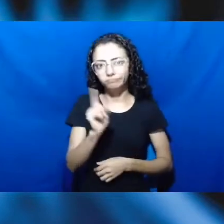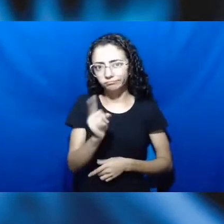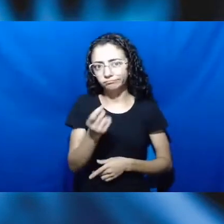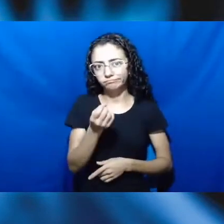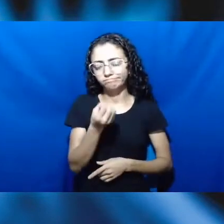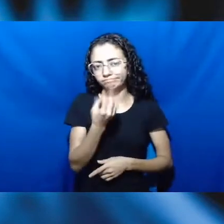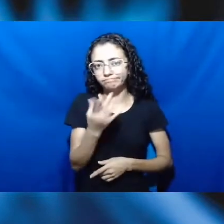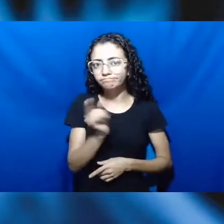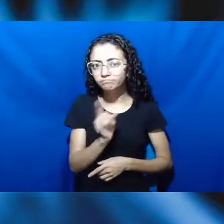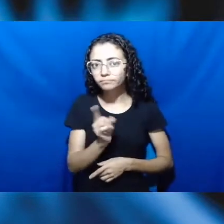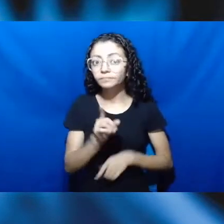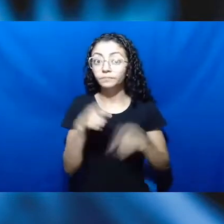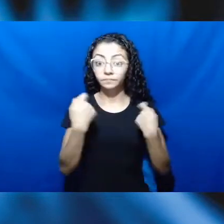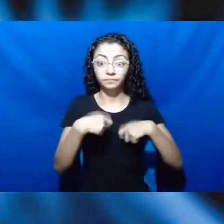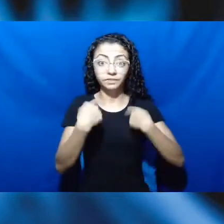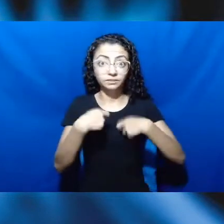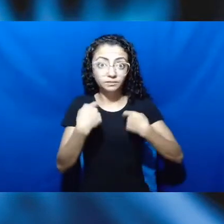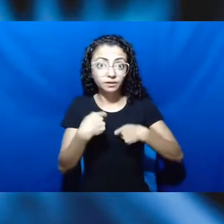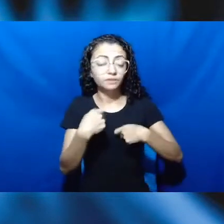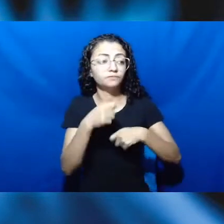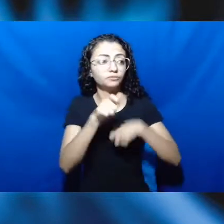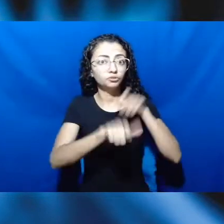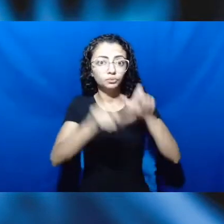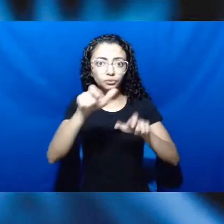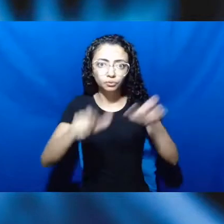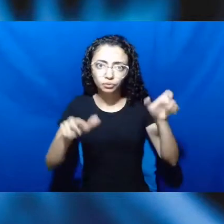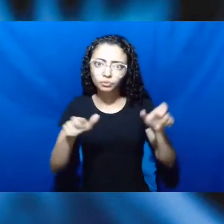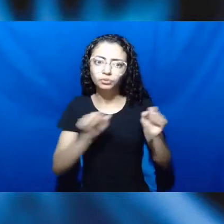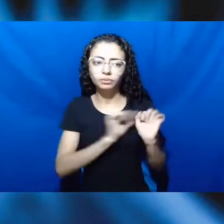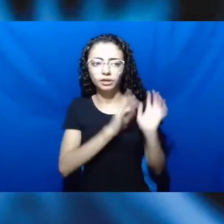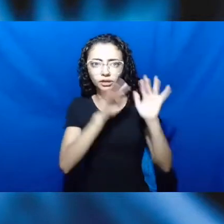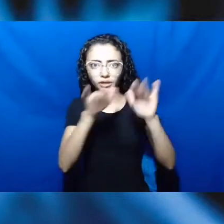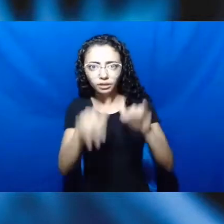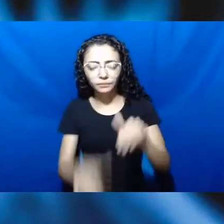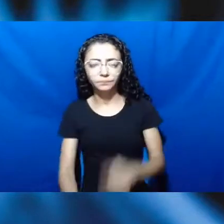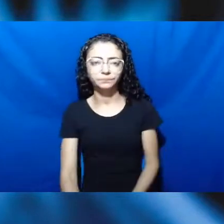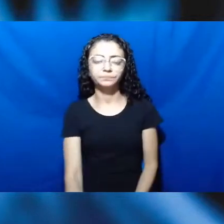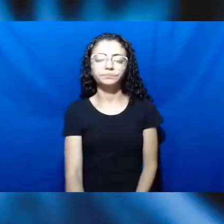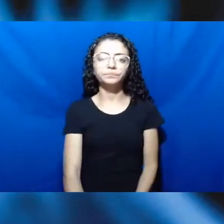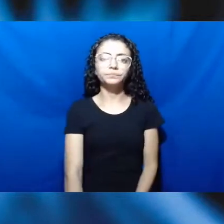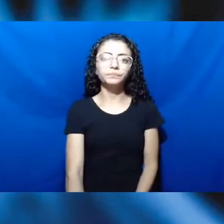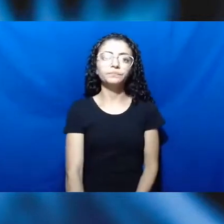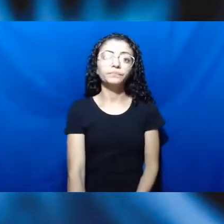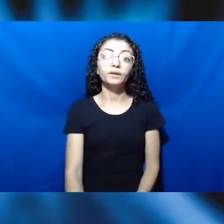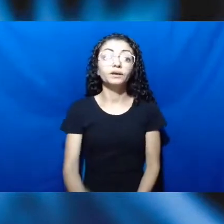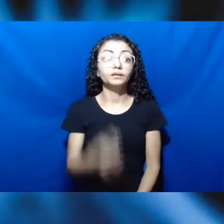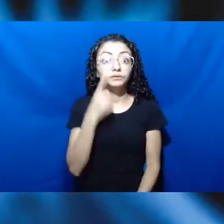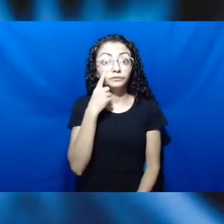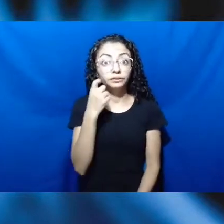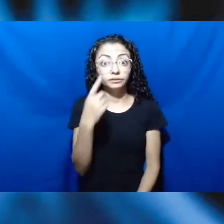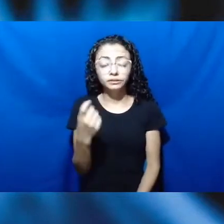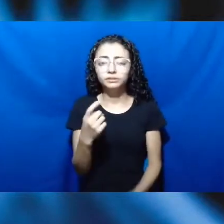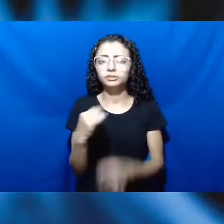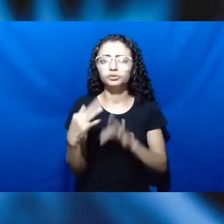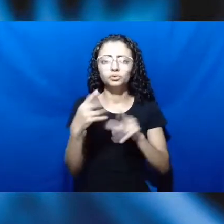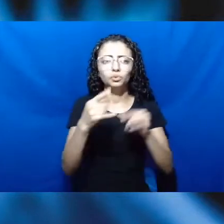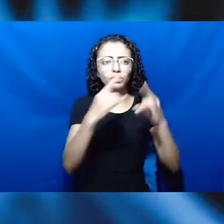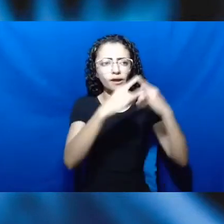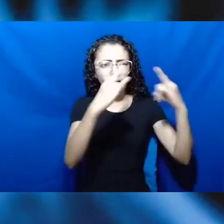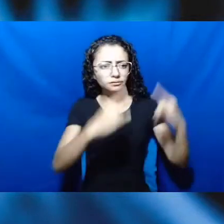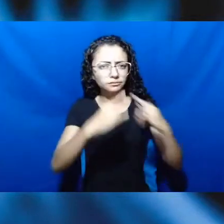gente precisava de pessoas nessa instalação. E foi interessante ver que todos os ambulantes, as crianças